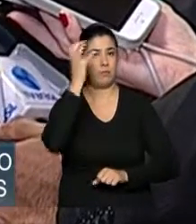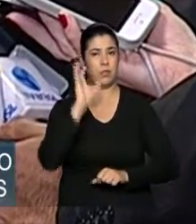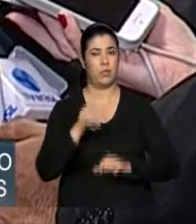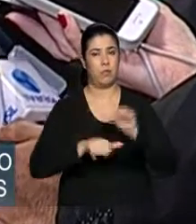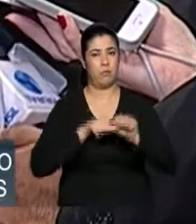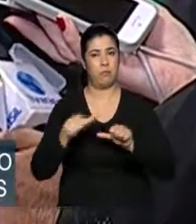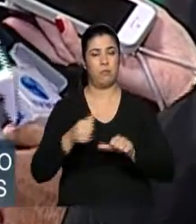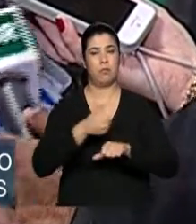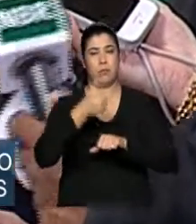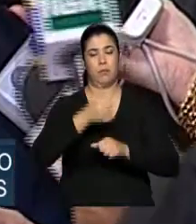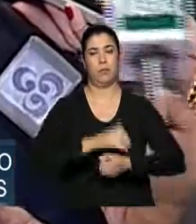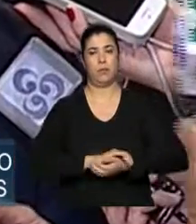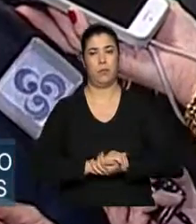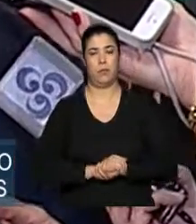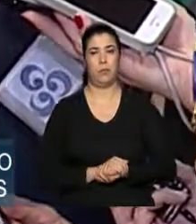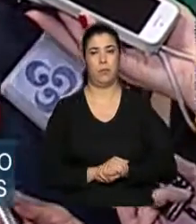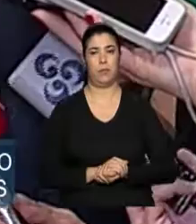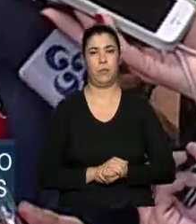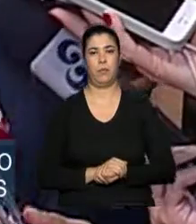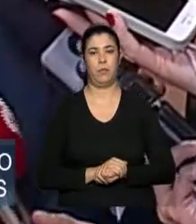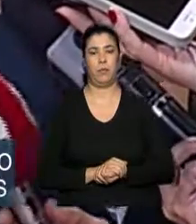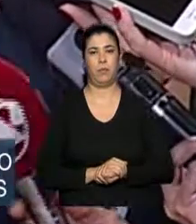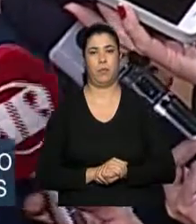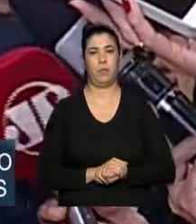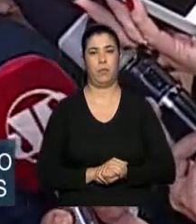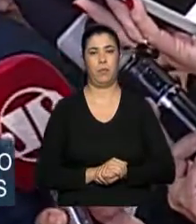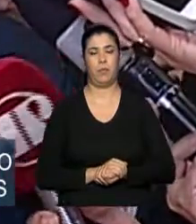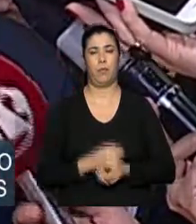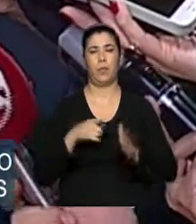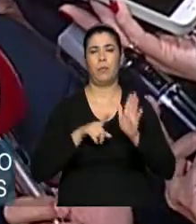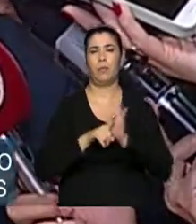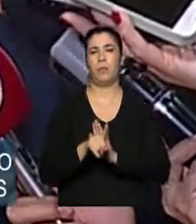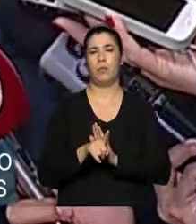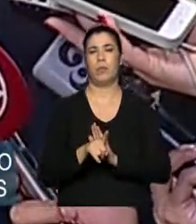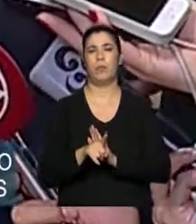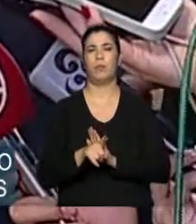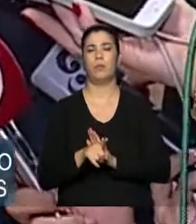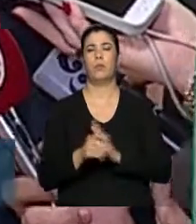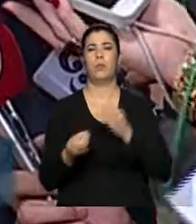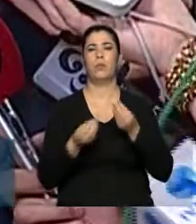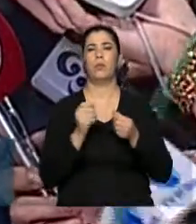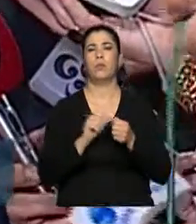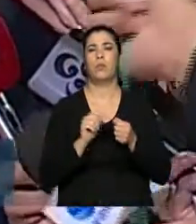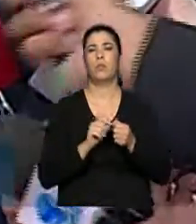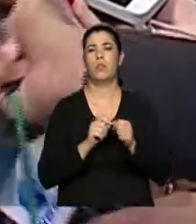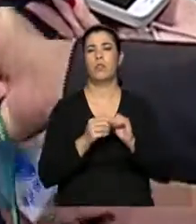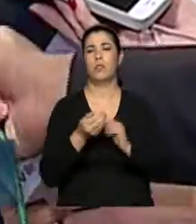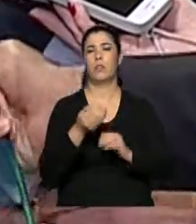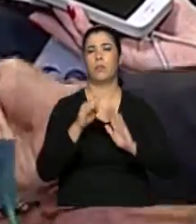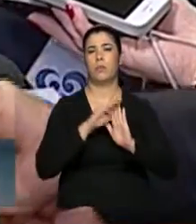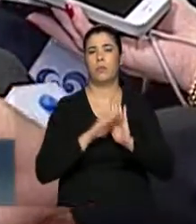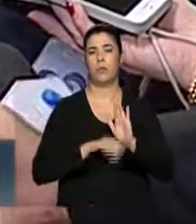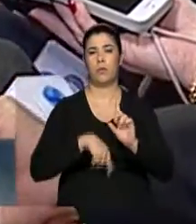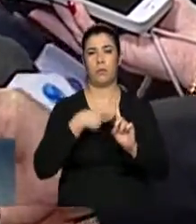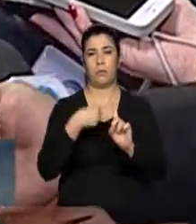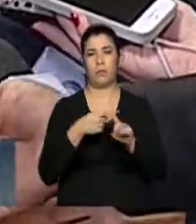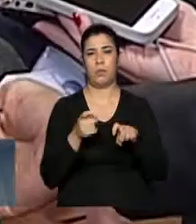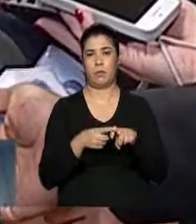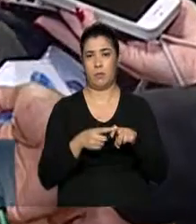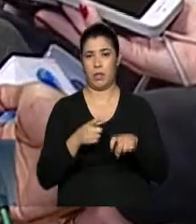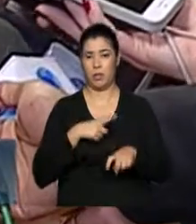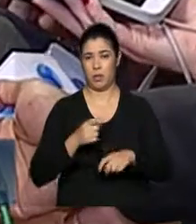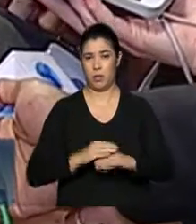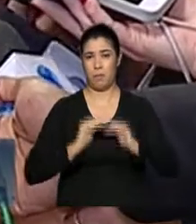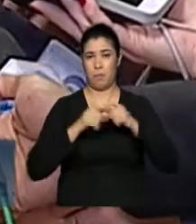para corrigi-las. Ministro, qual é a relação entre o programa Mais Médico e o aumento do número de vagas? O aumento do número de vagas